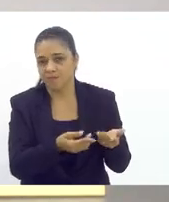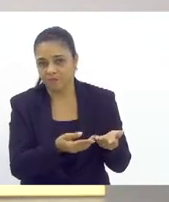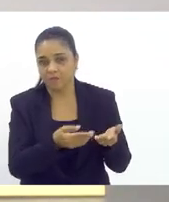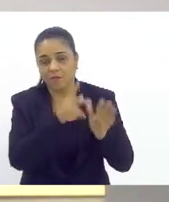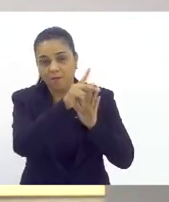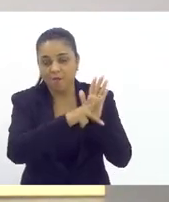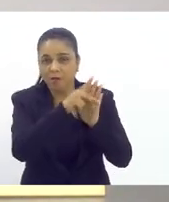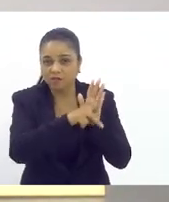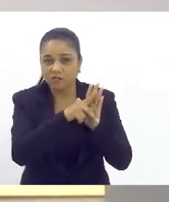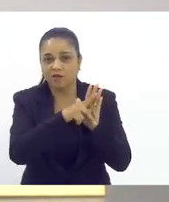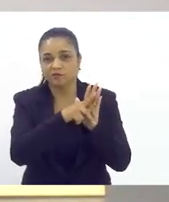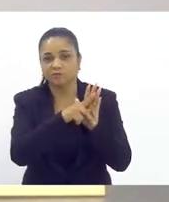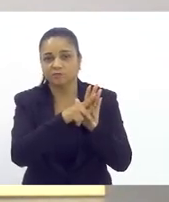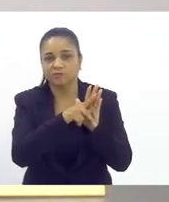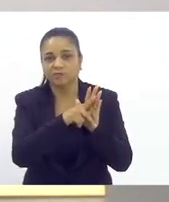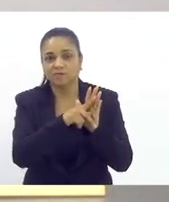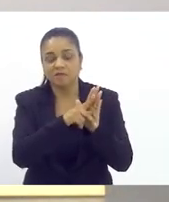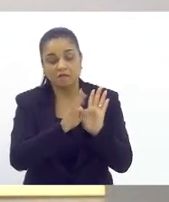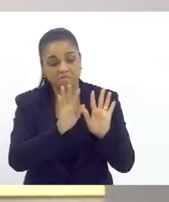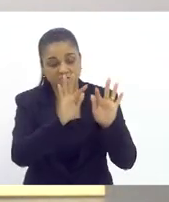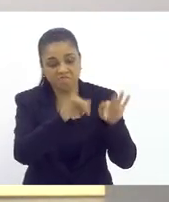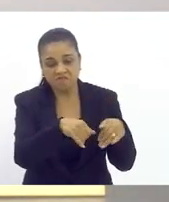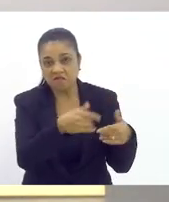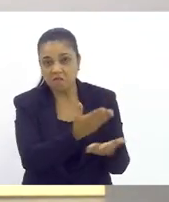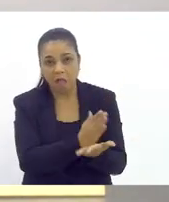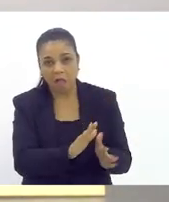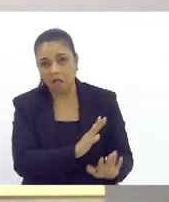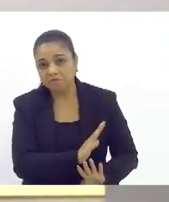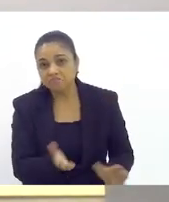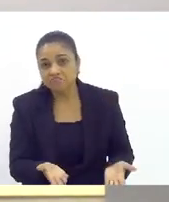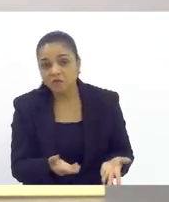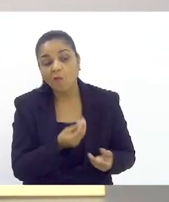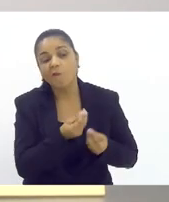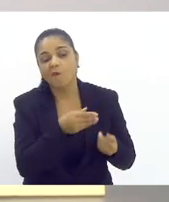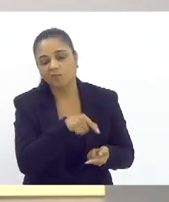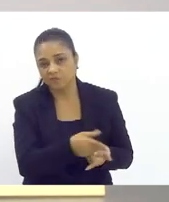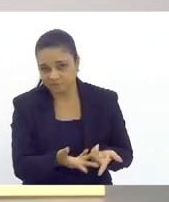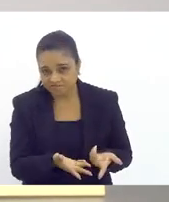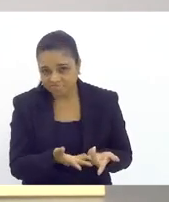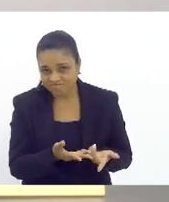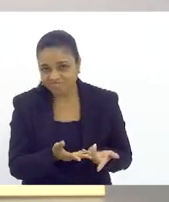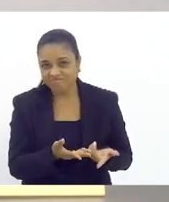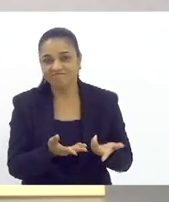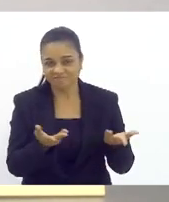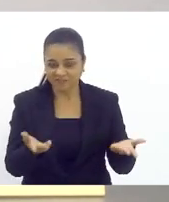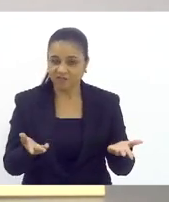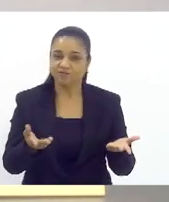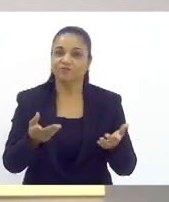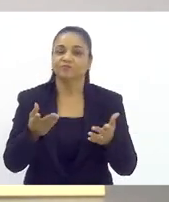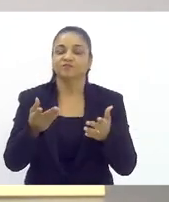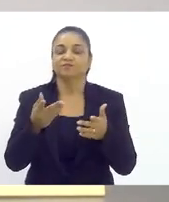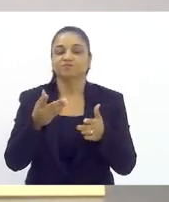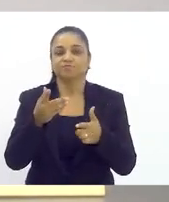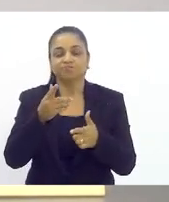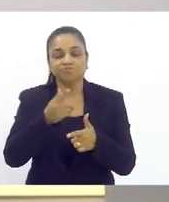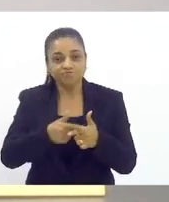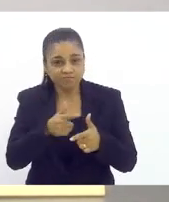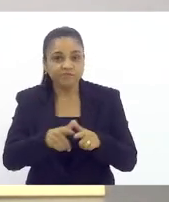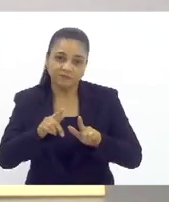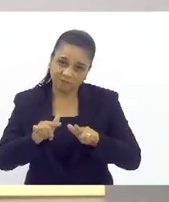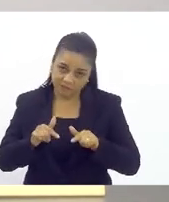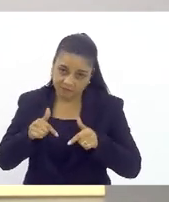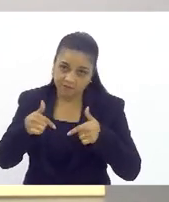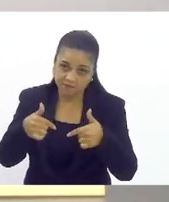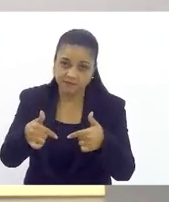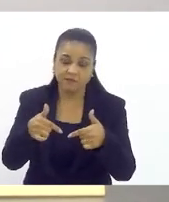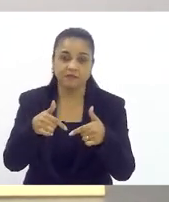ou o projeto ele finda um ciclo ali e ele sai como isso fica então são questões que a gente tem trabalhado e hoje